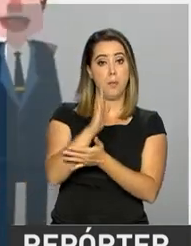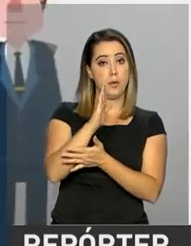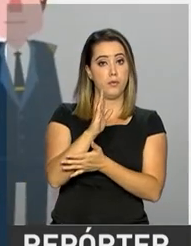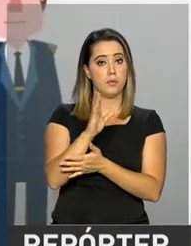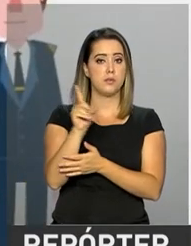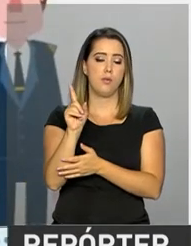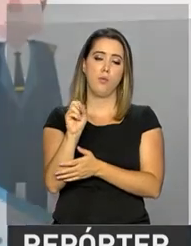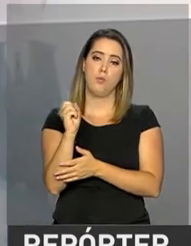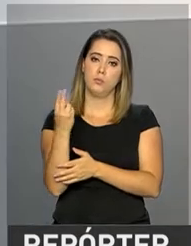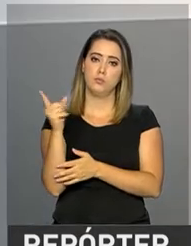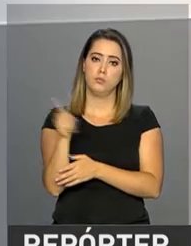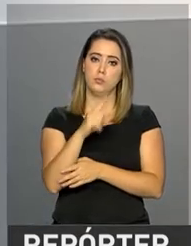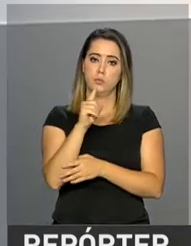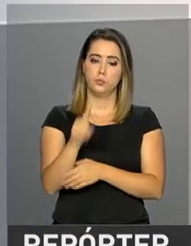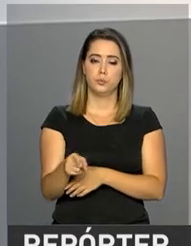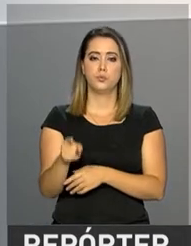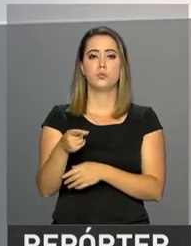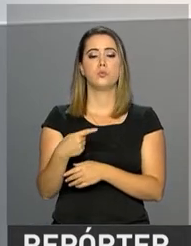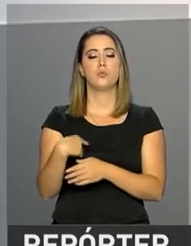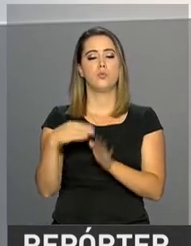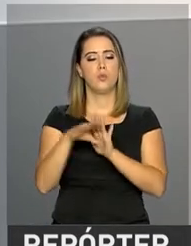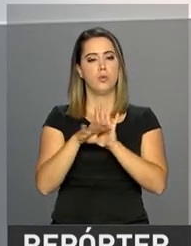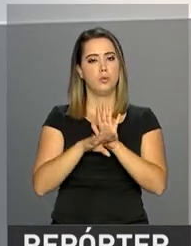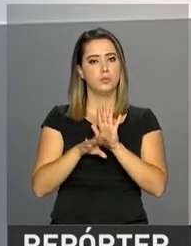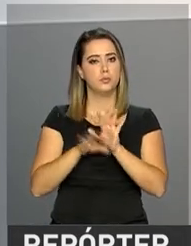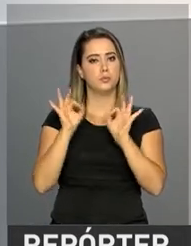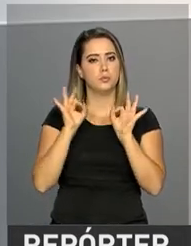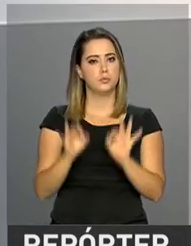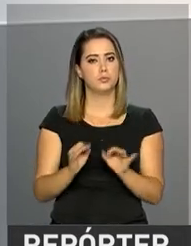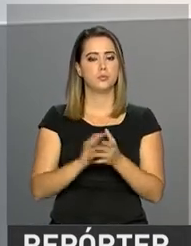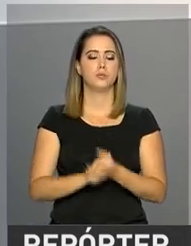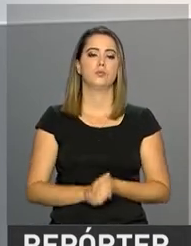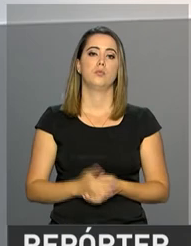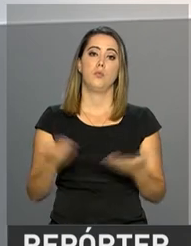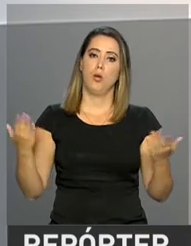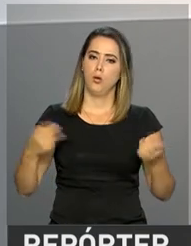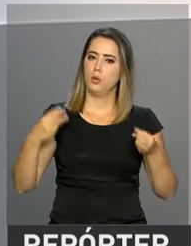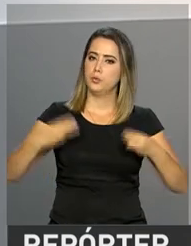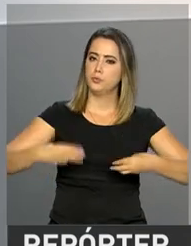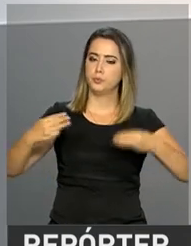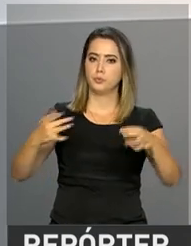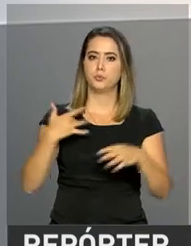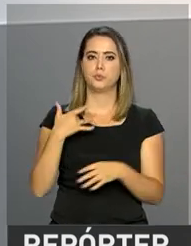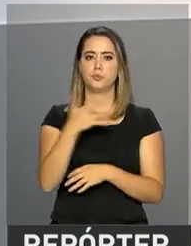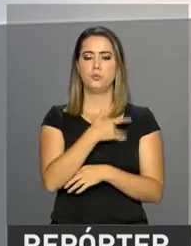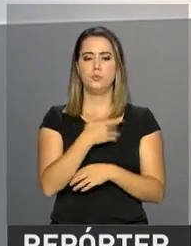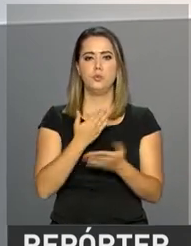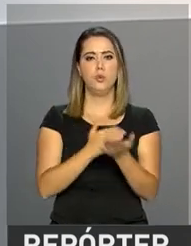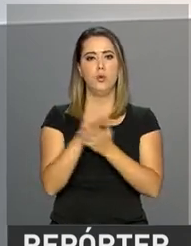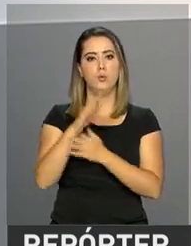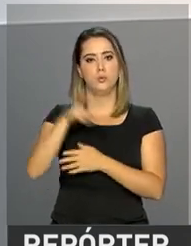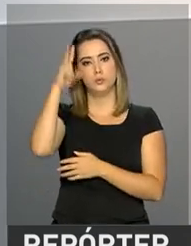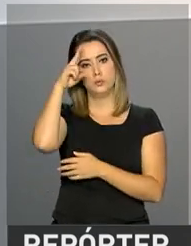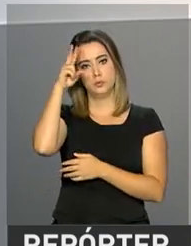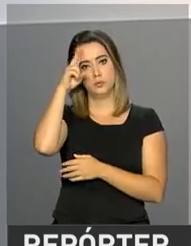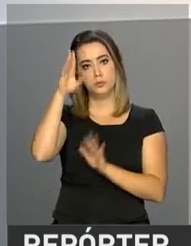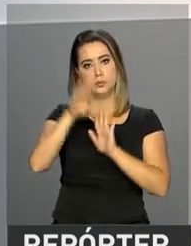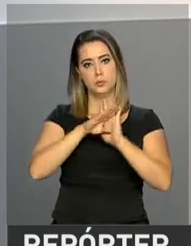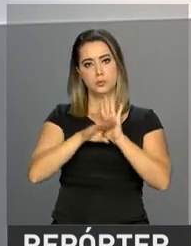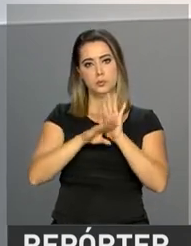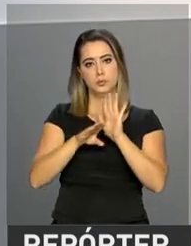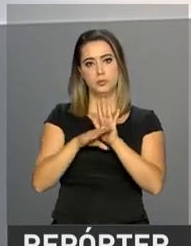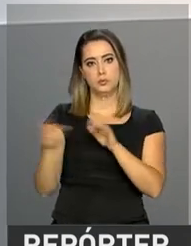tempo real. O Ministério da Saúde iniciou nesta segunda-feira o projeto Abordagens Inovadoras